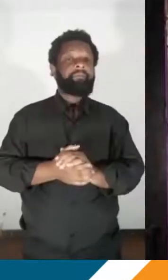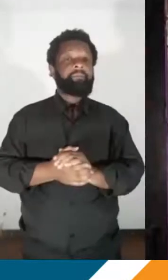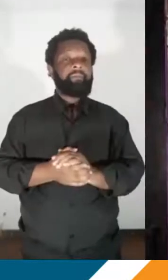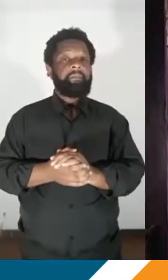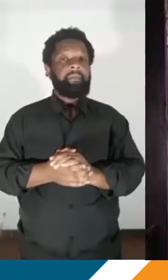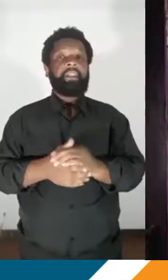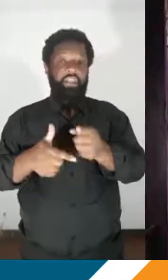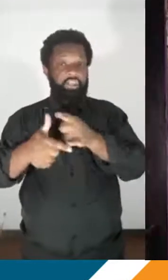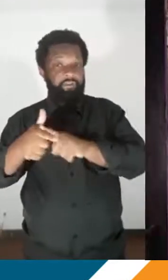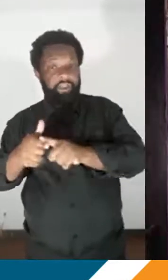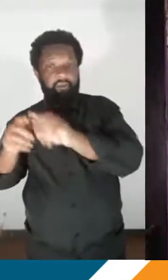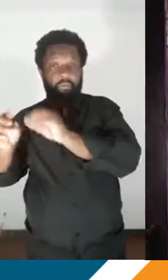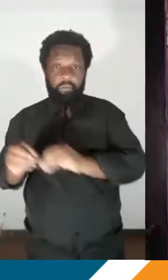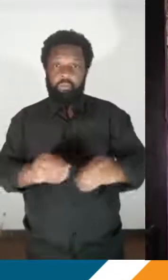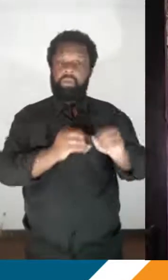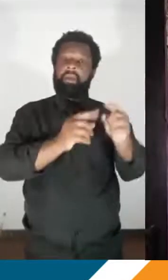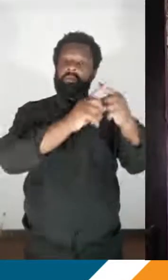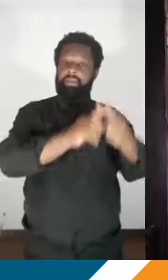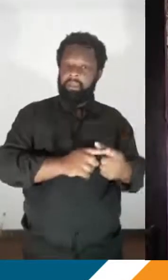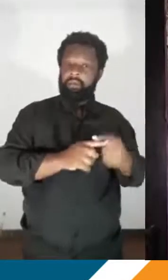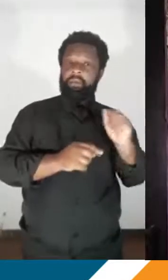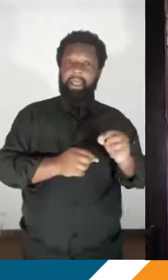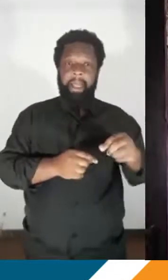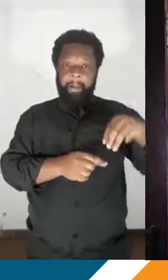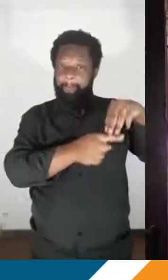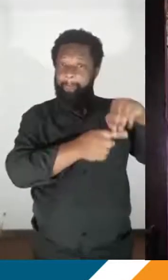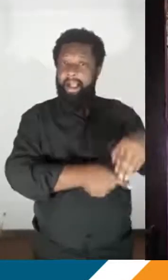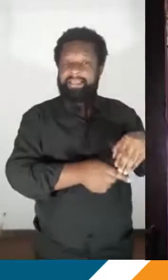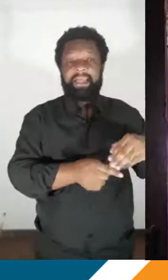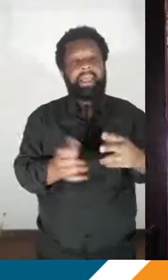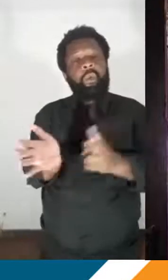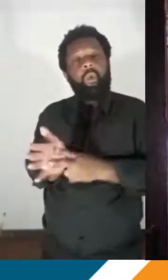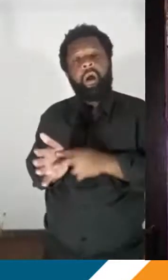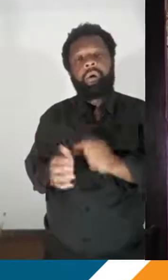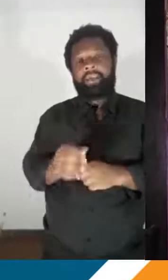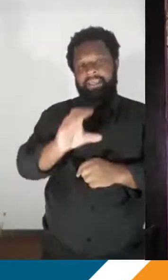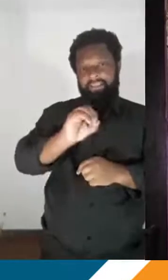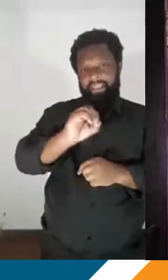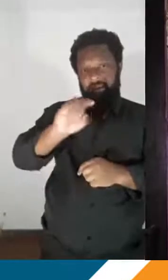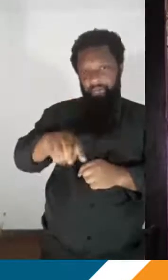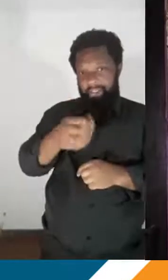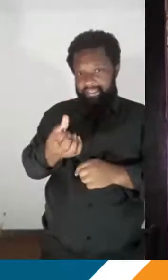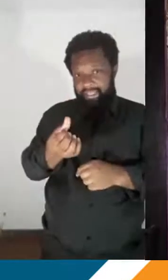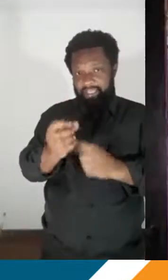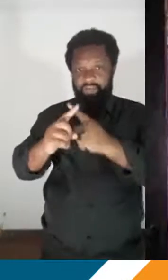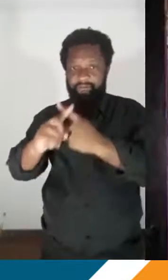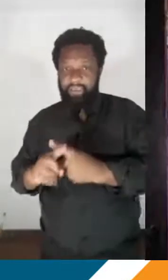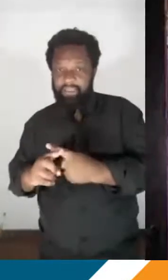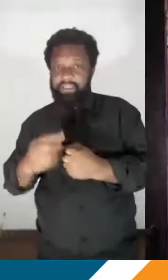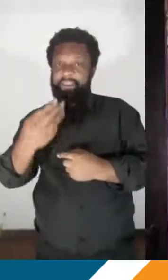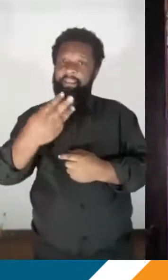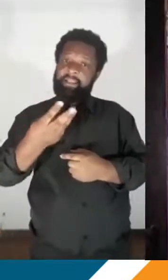36,5. Tá aqui dividindo, vai passar para o outro lado multiplicando. Então, a massa vai ser igual a